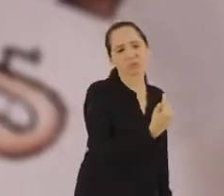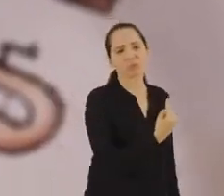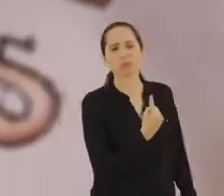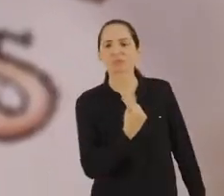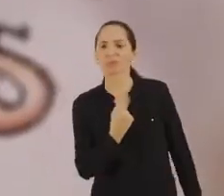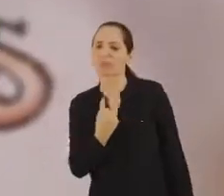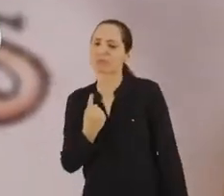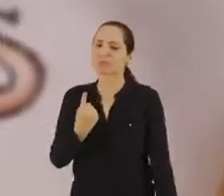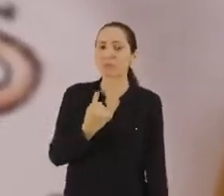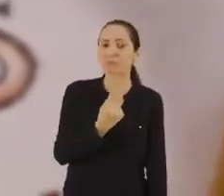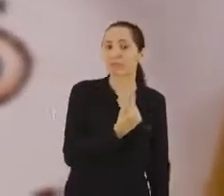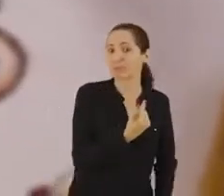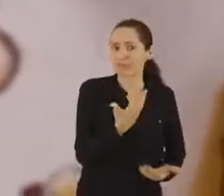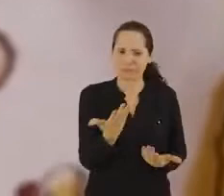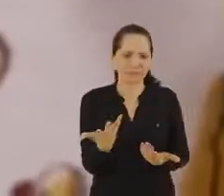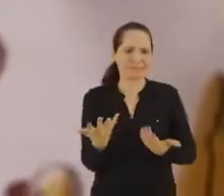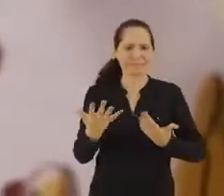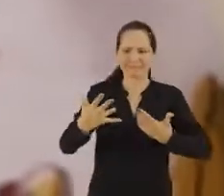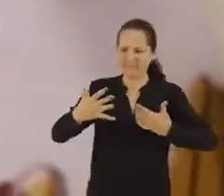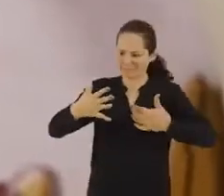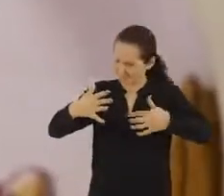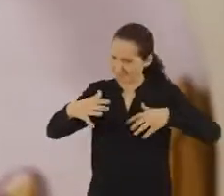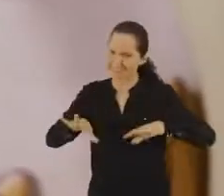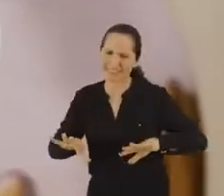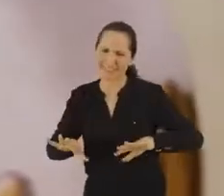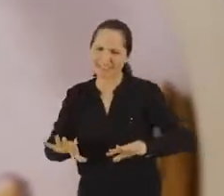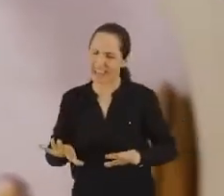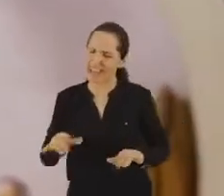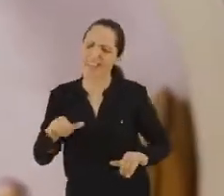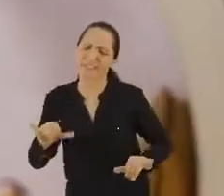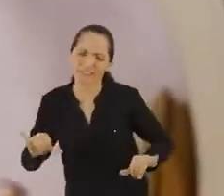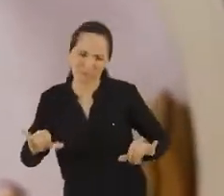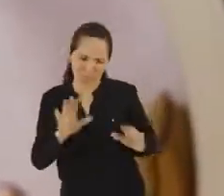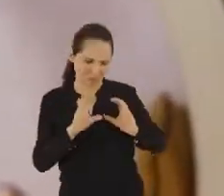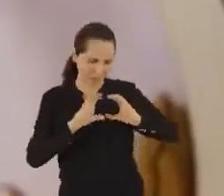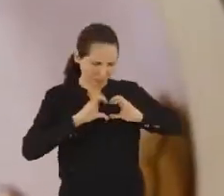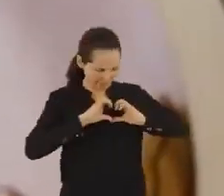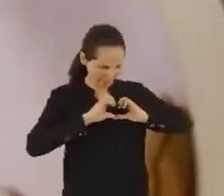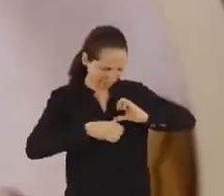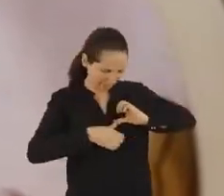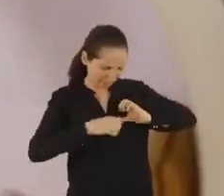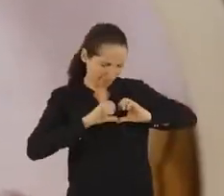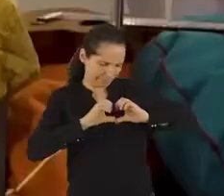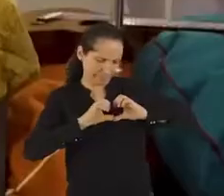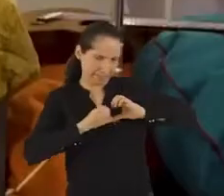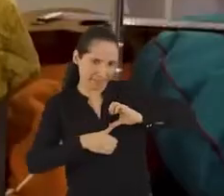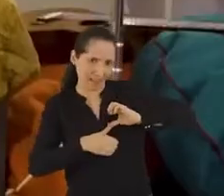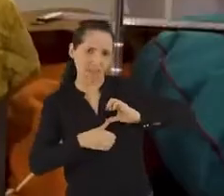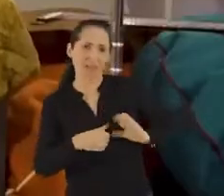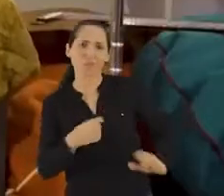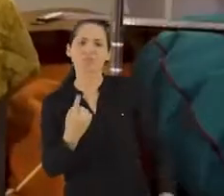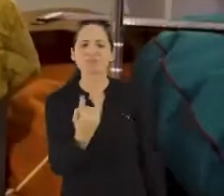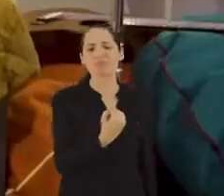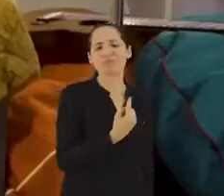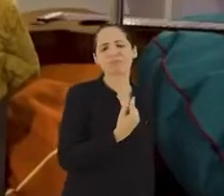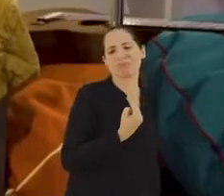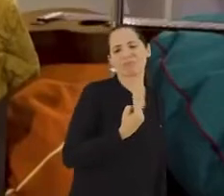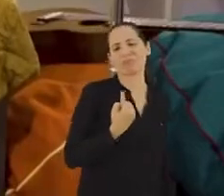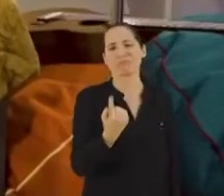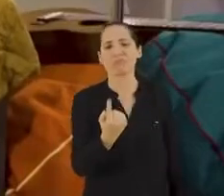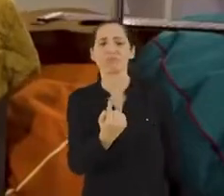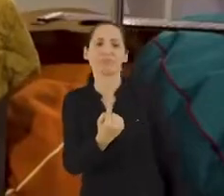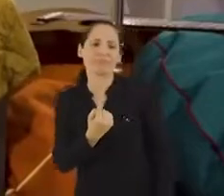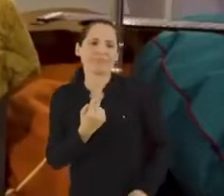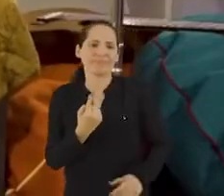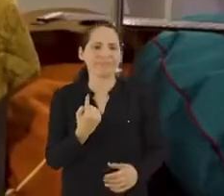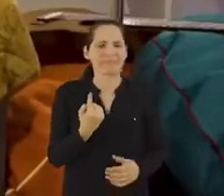só, só, só, só, só, faz doer meu coração. Só, só, só, só, só,